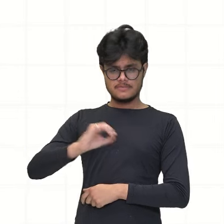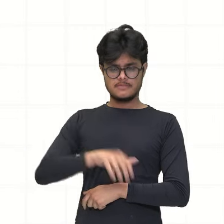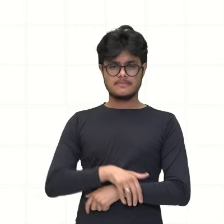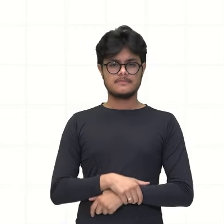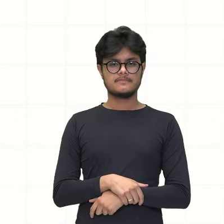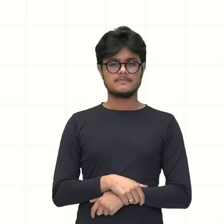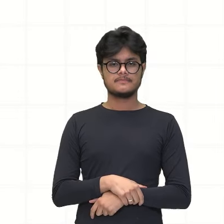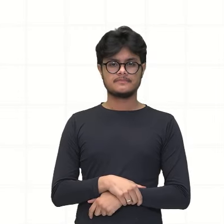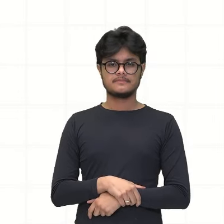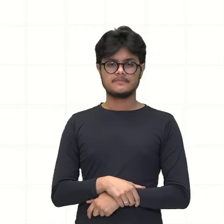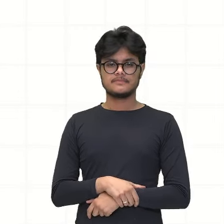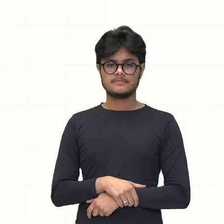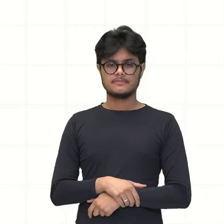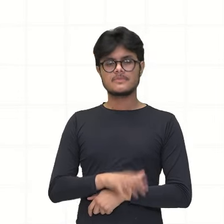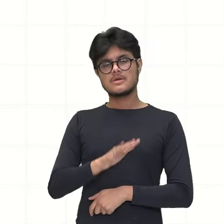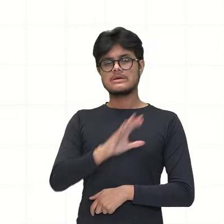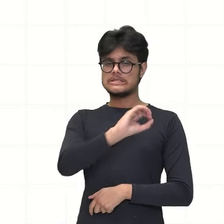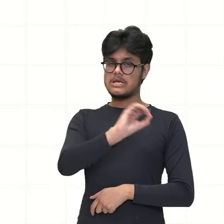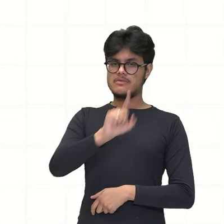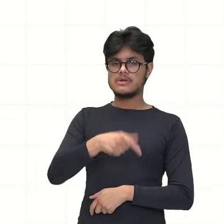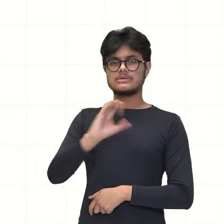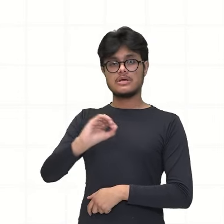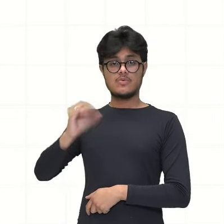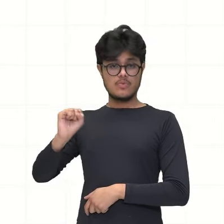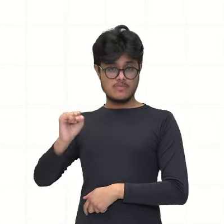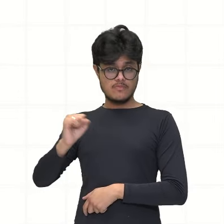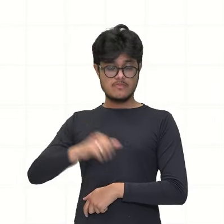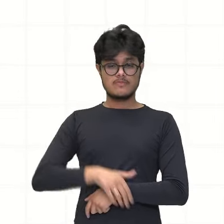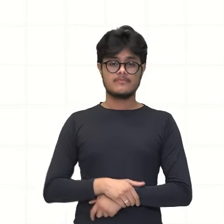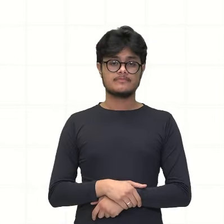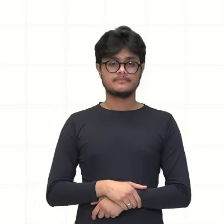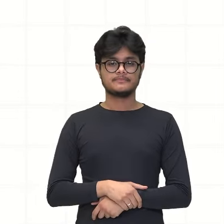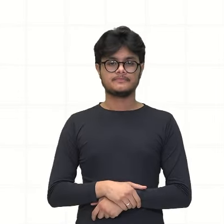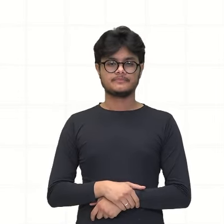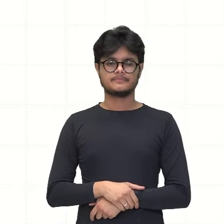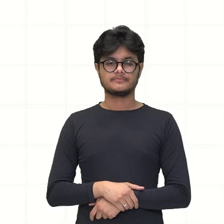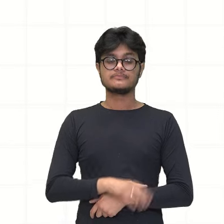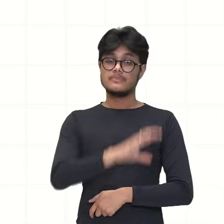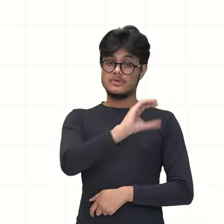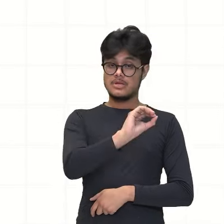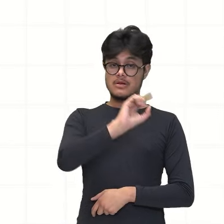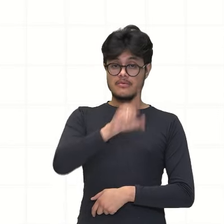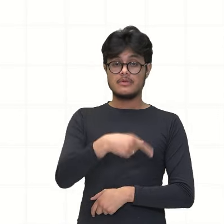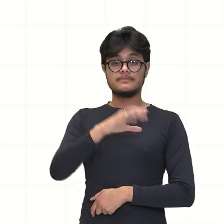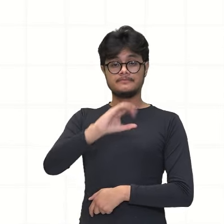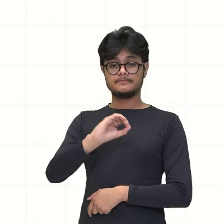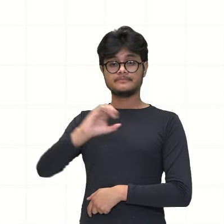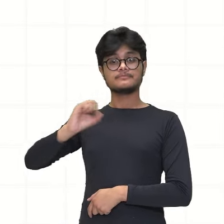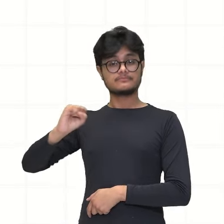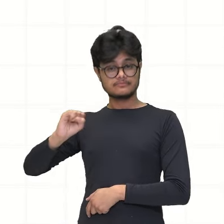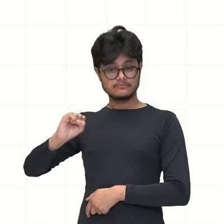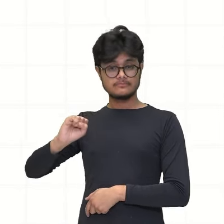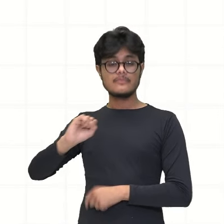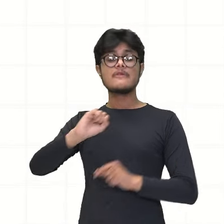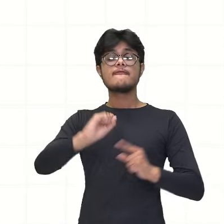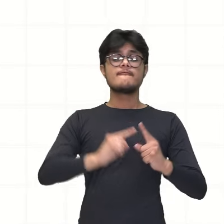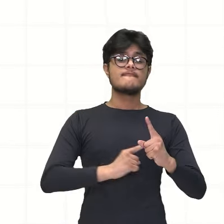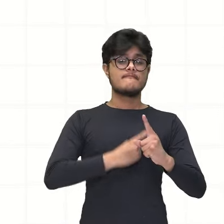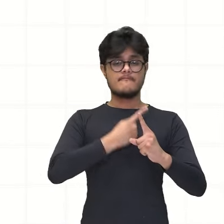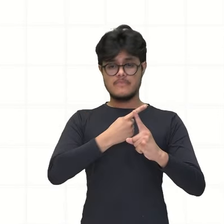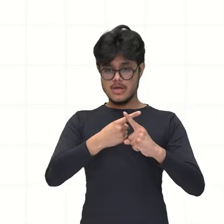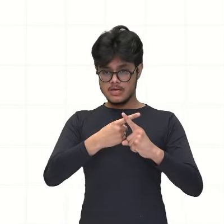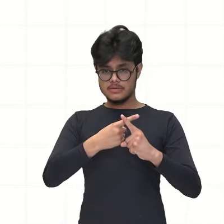8%, né? Que é 0,08. Então, vou multiplicar 0,08 vezes